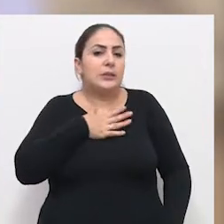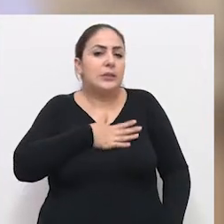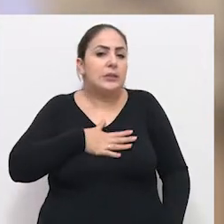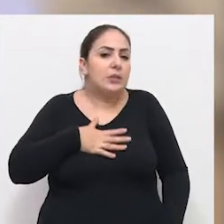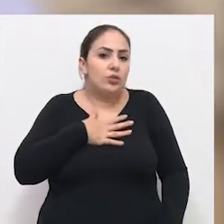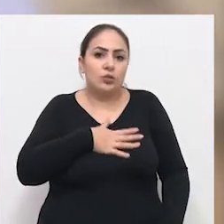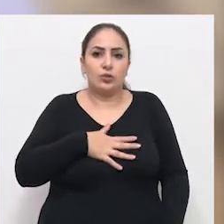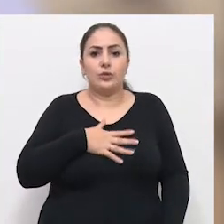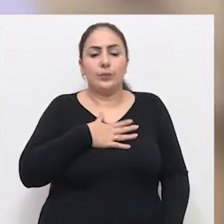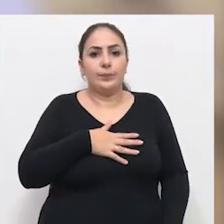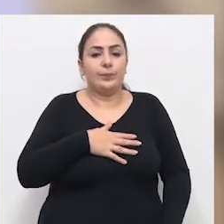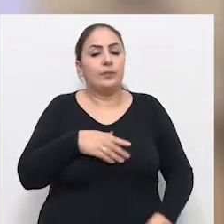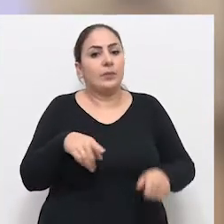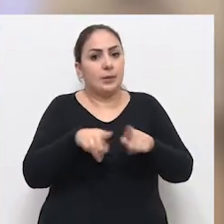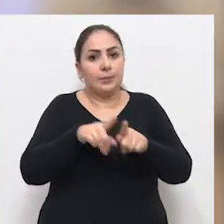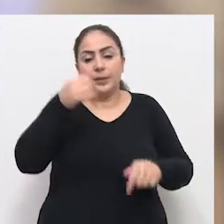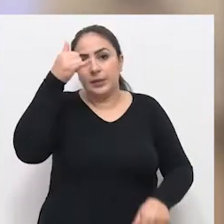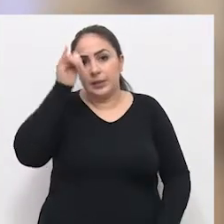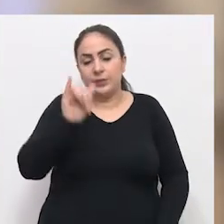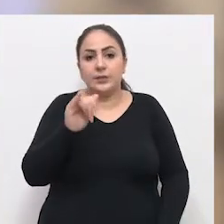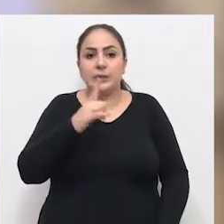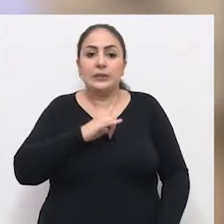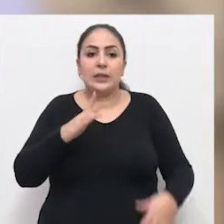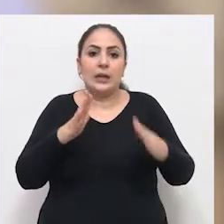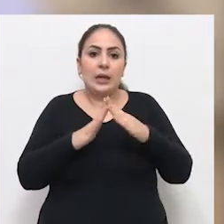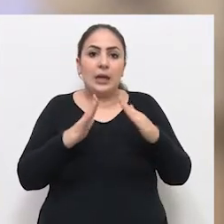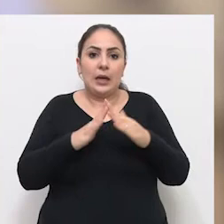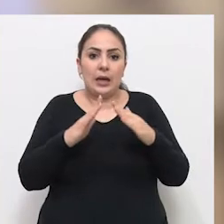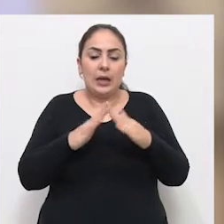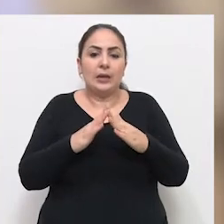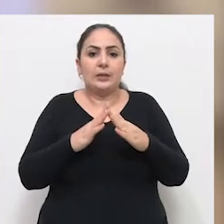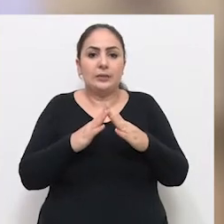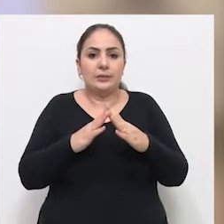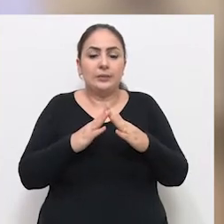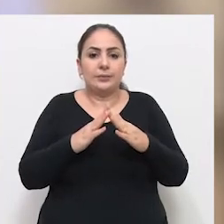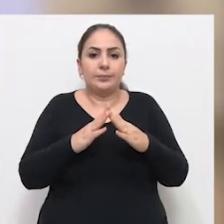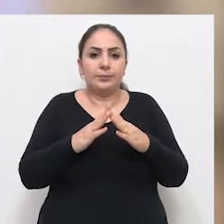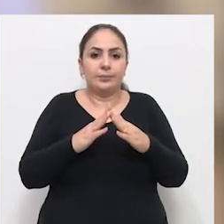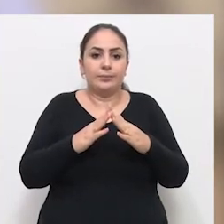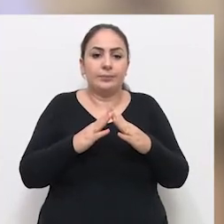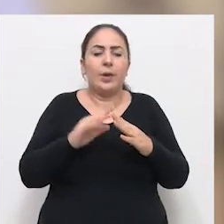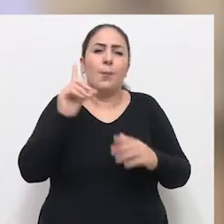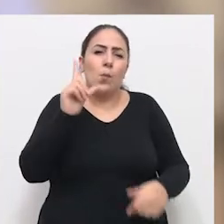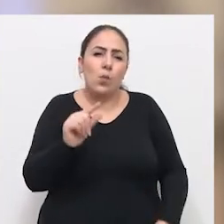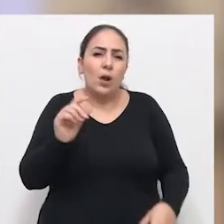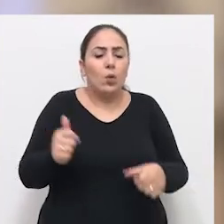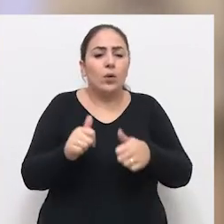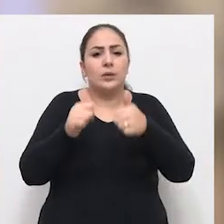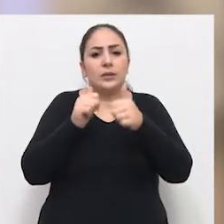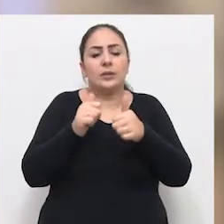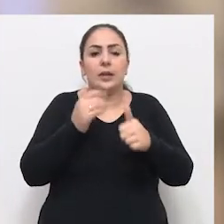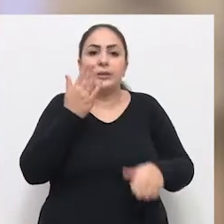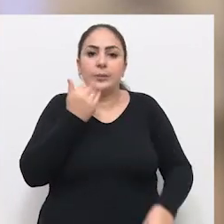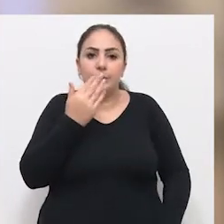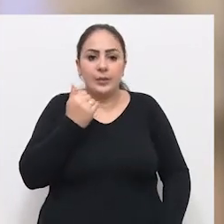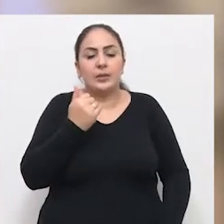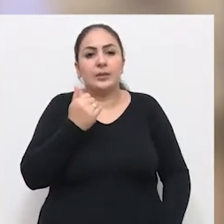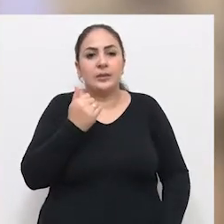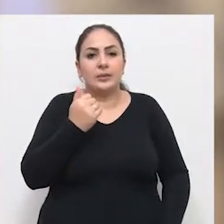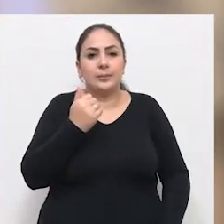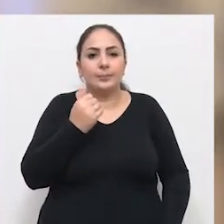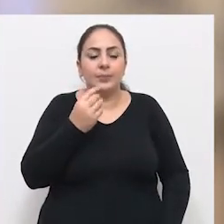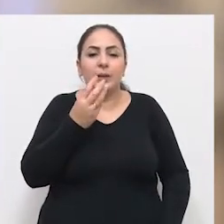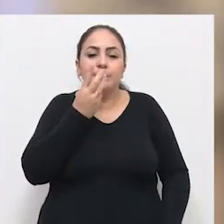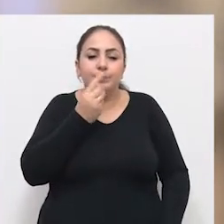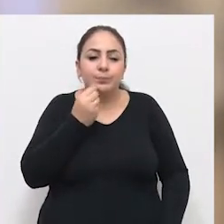elas estão sentindo, evitar ter em casa alimentos de baixa qualidade, aqueles alimentos, por